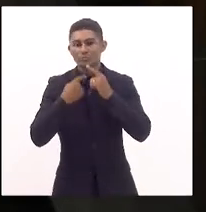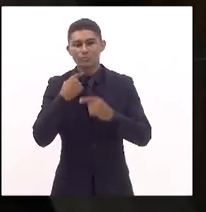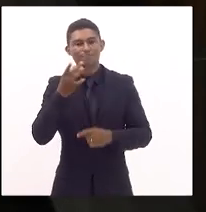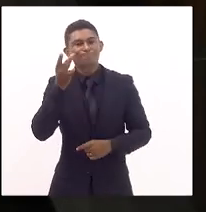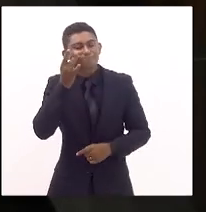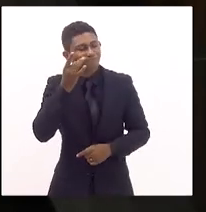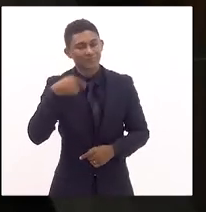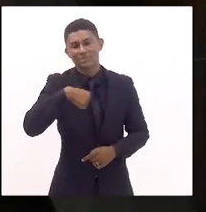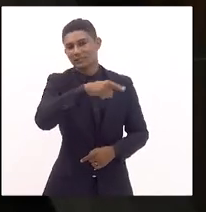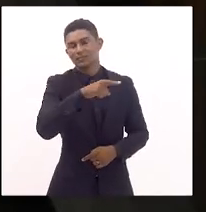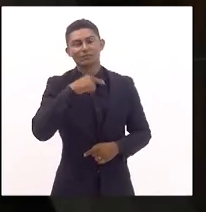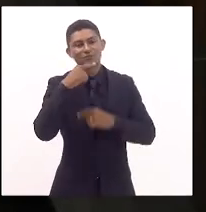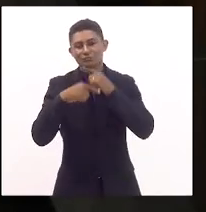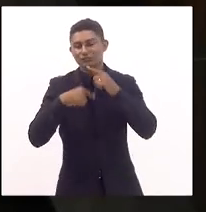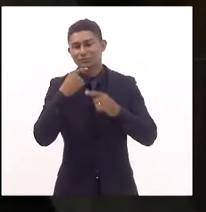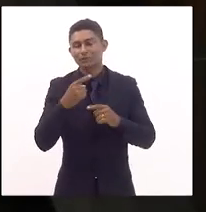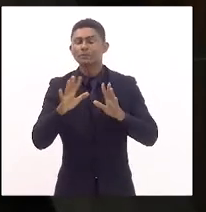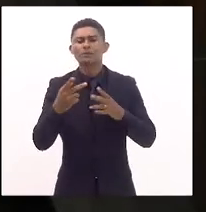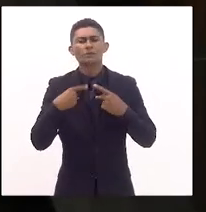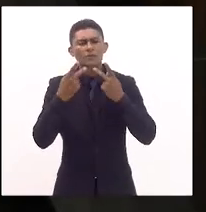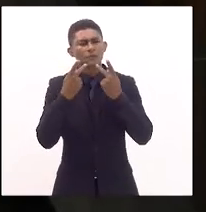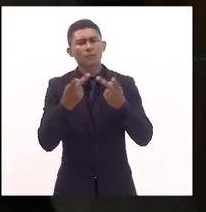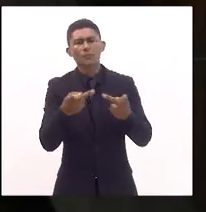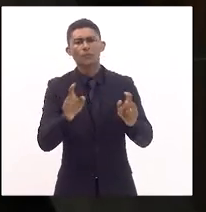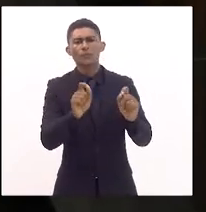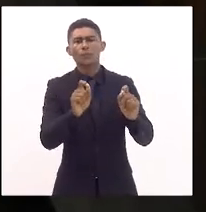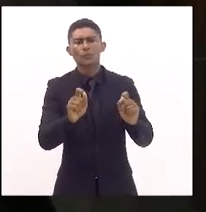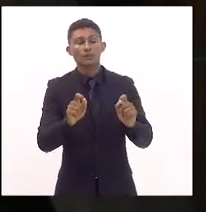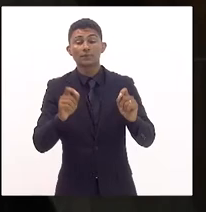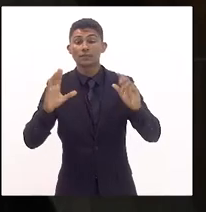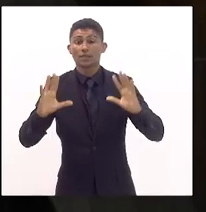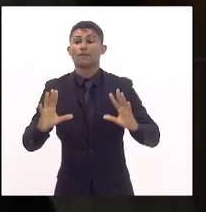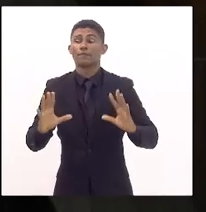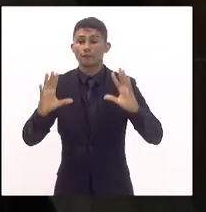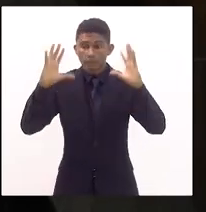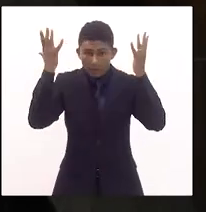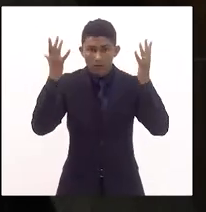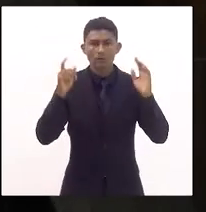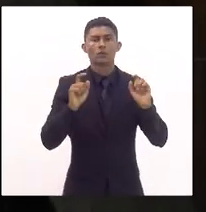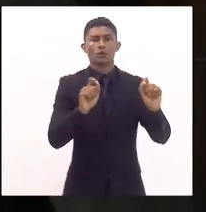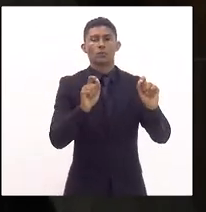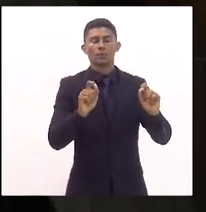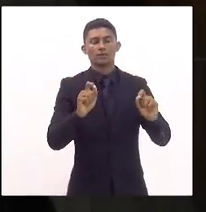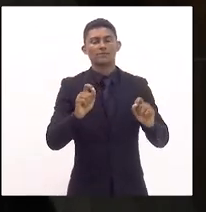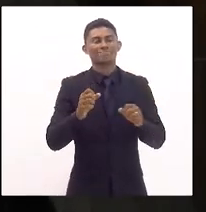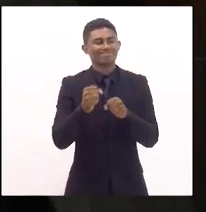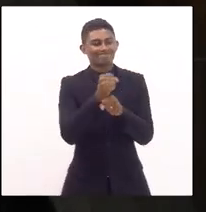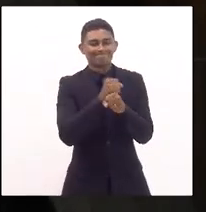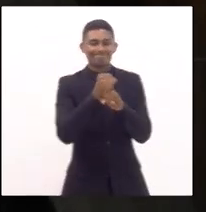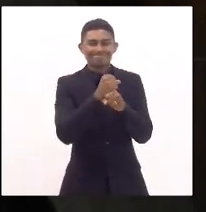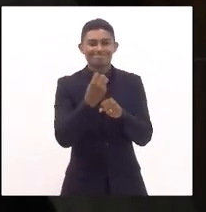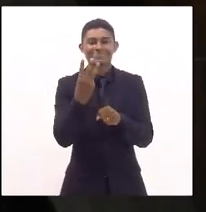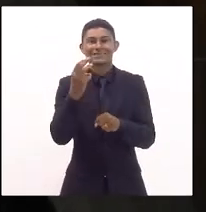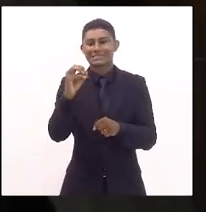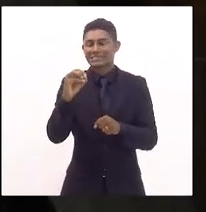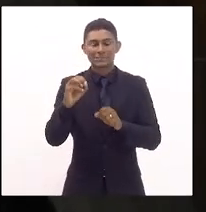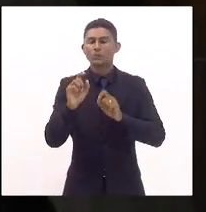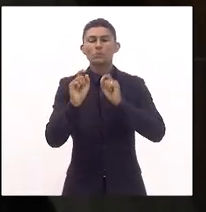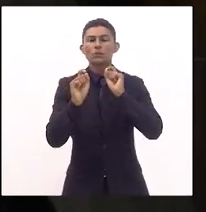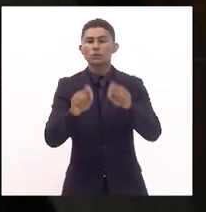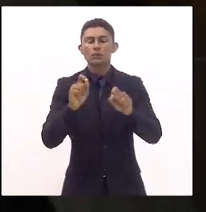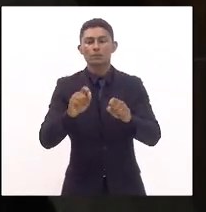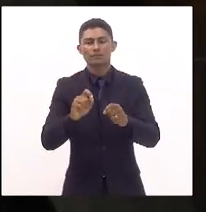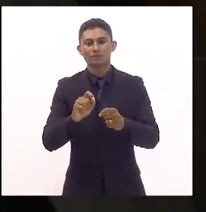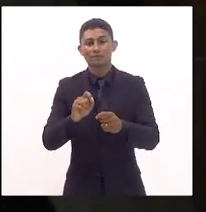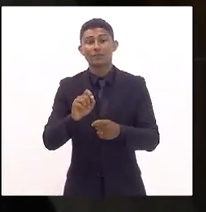fisicamente, mas me refiro aqui aos eventos que celebram os 30 anos da presença da